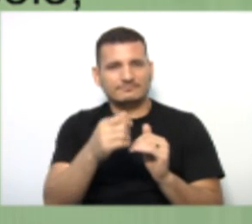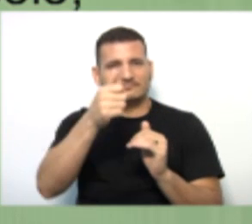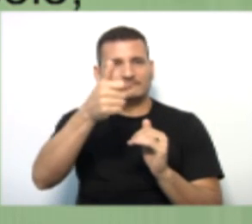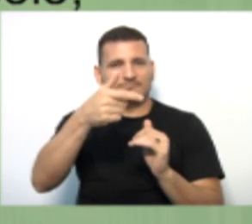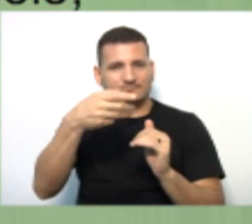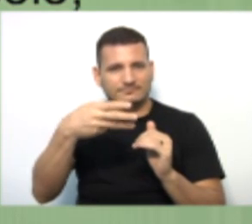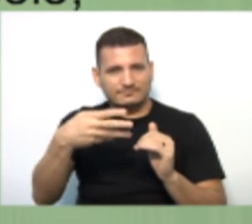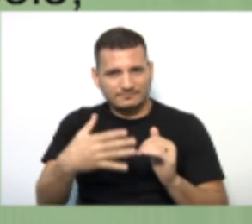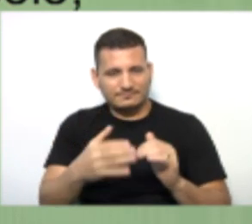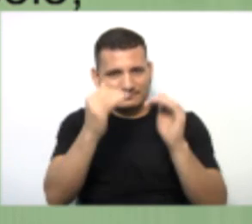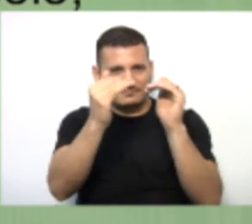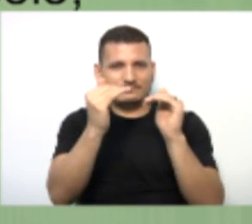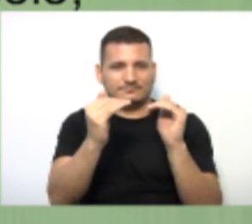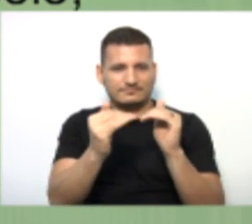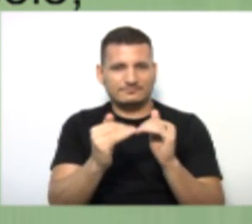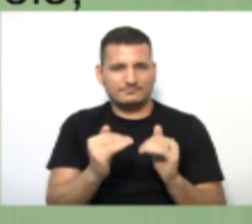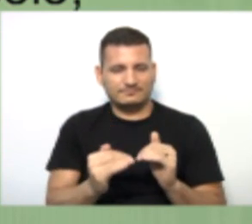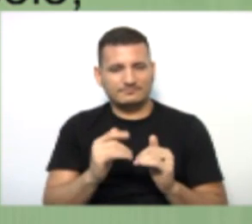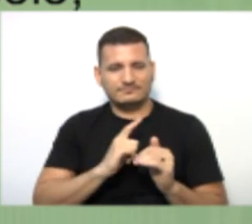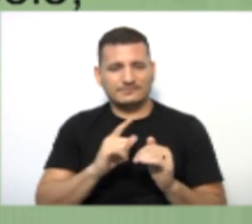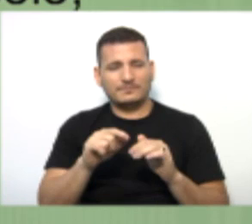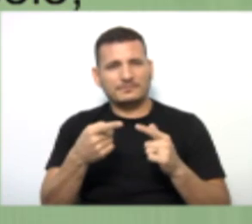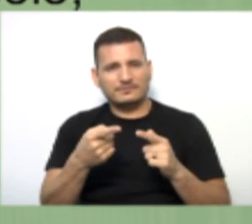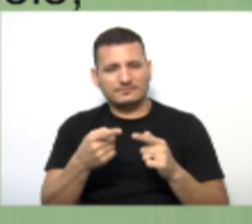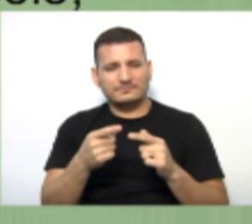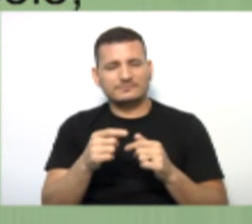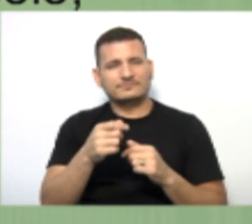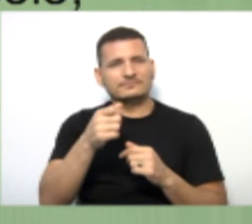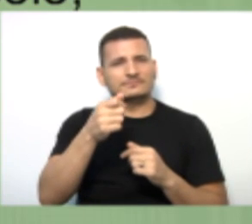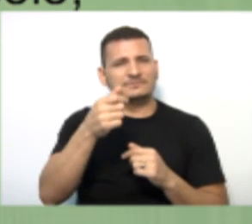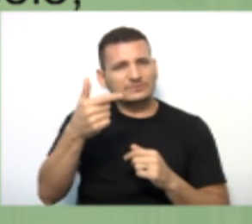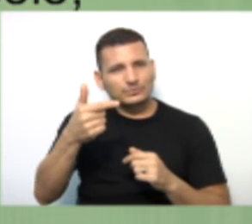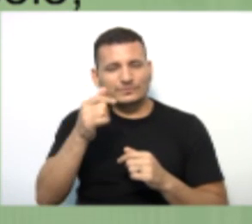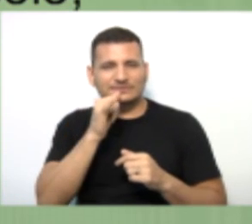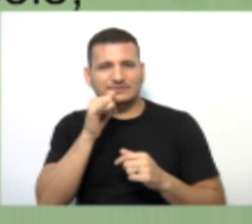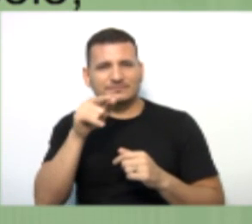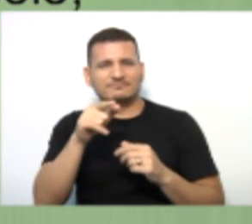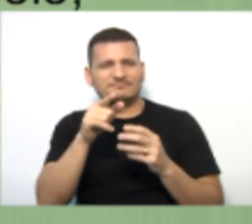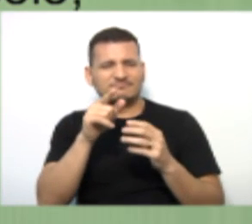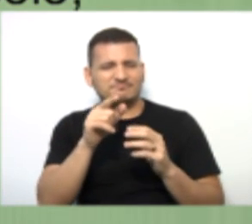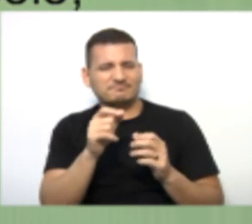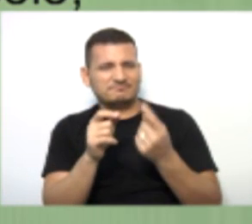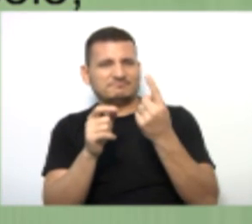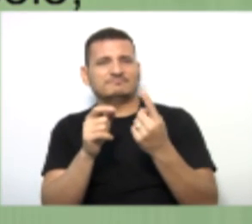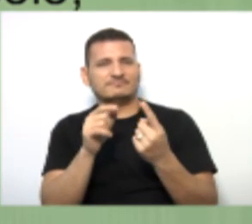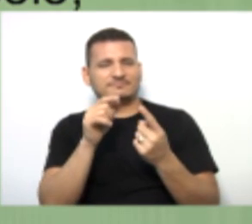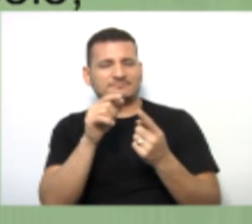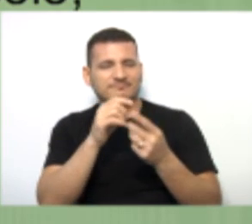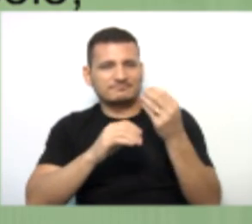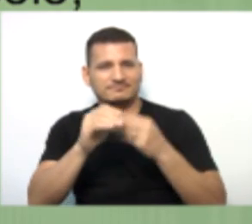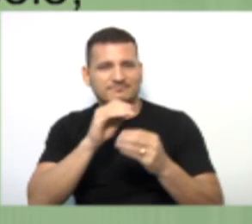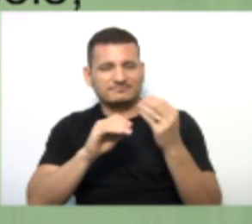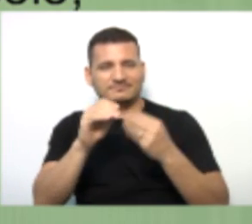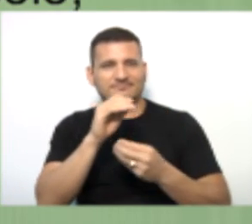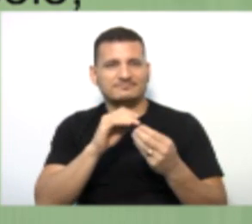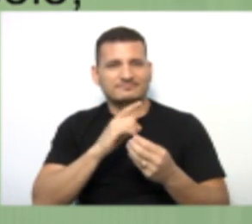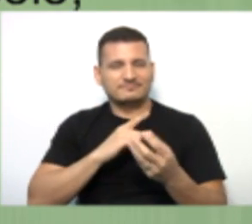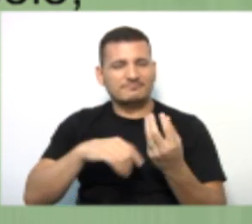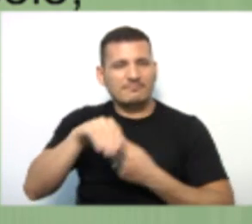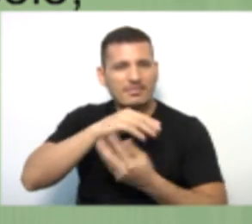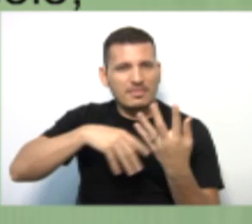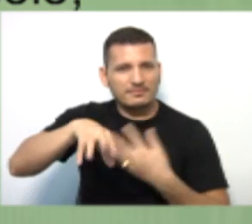em sequência. Mas a ordem do segundo exemplo está um pouco estranha, né? Foi o que a gente percebeu aqui